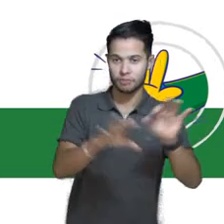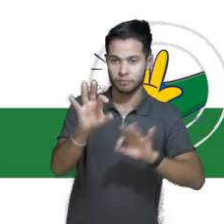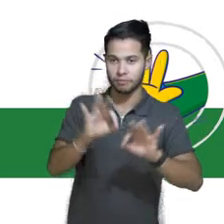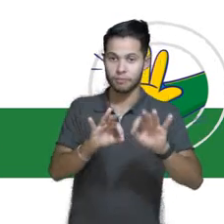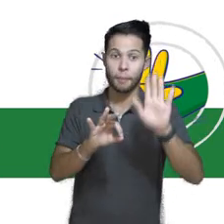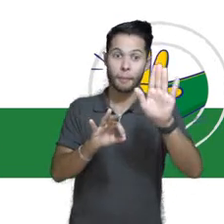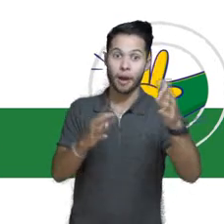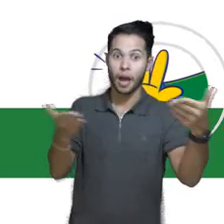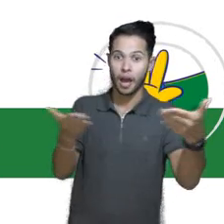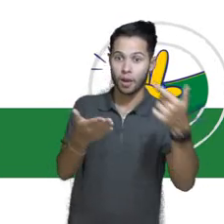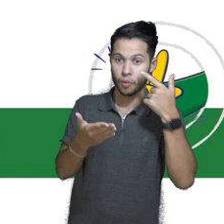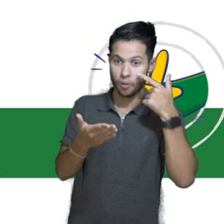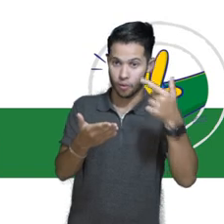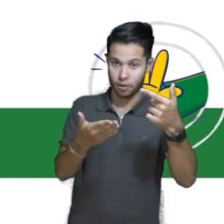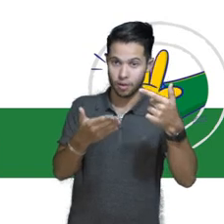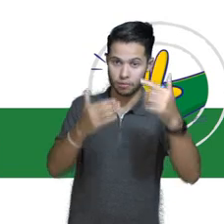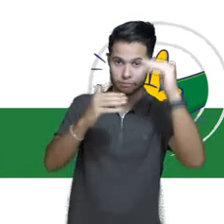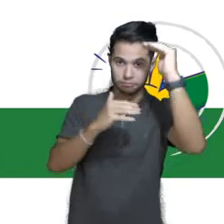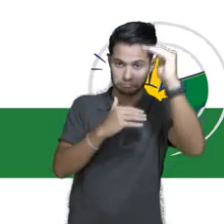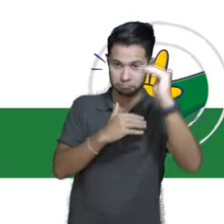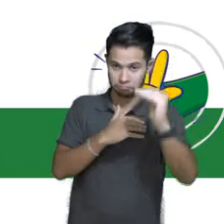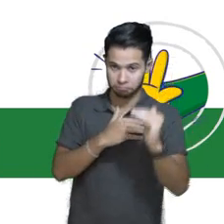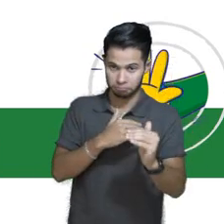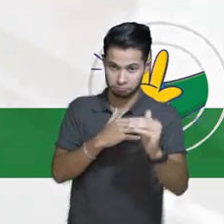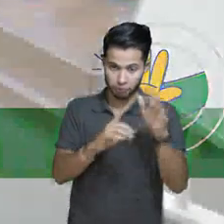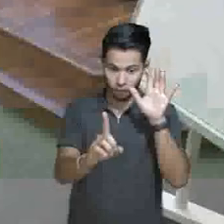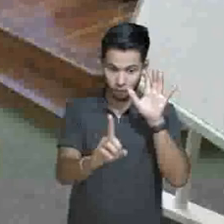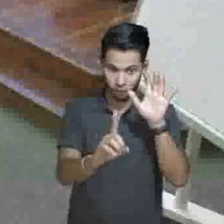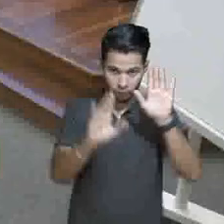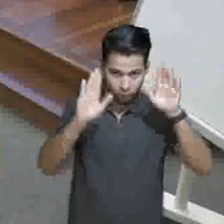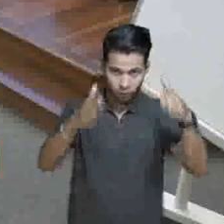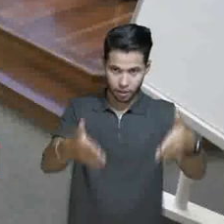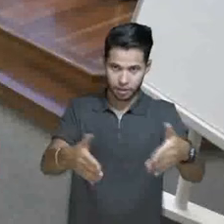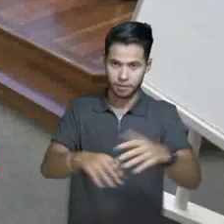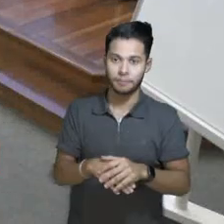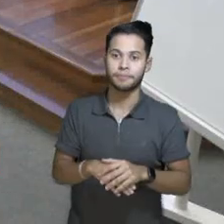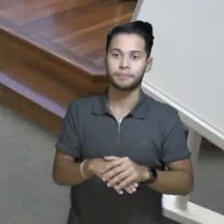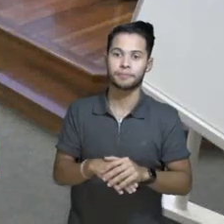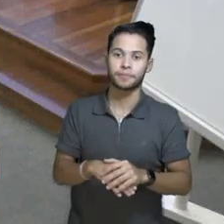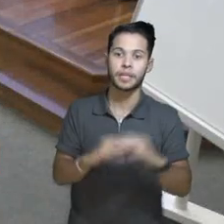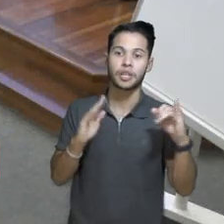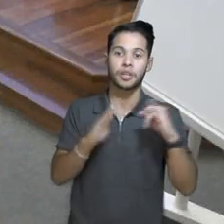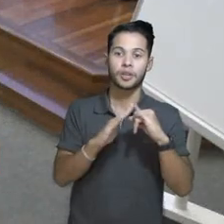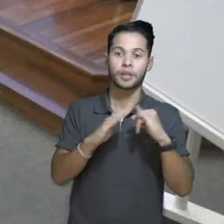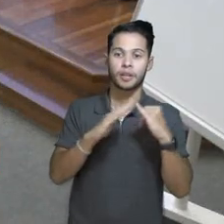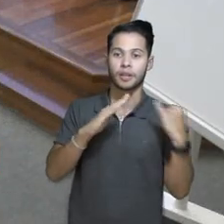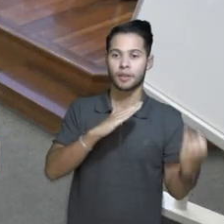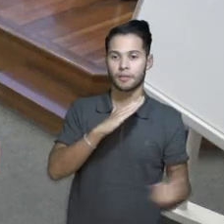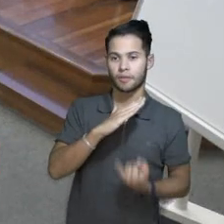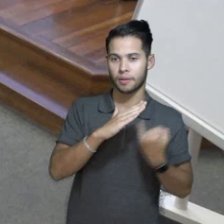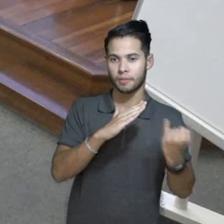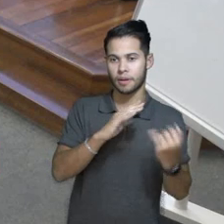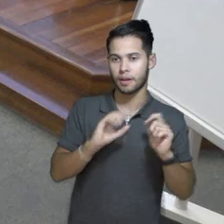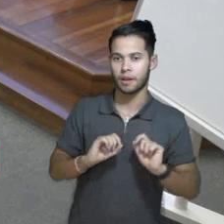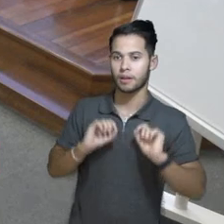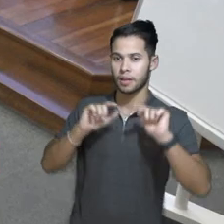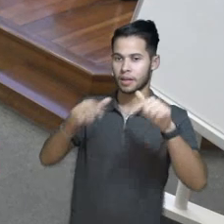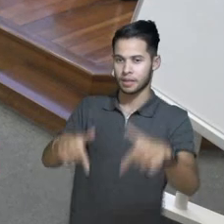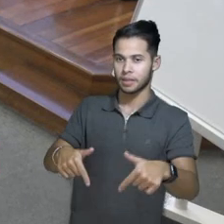ênfase para vocês que depois vocês vão entender instituições informais e as ações coletivas como